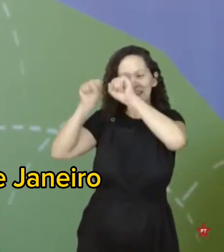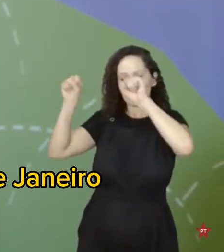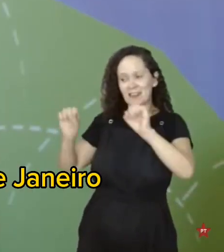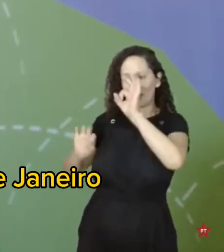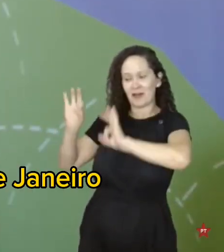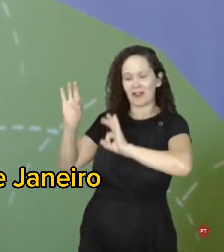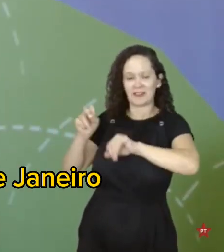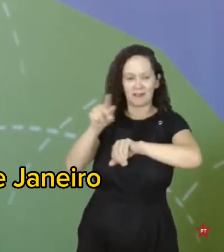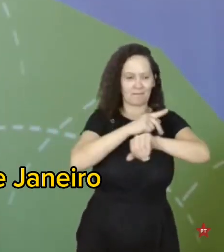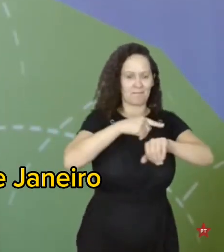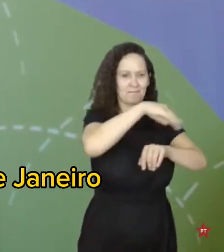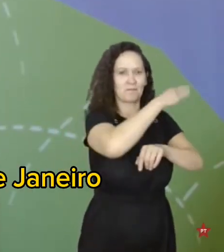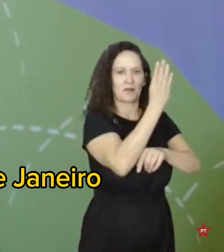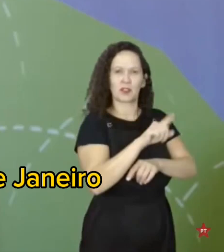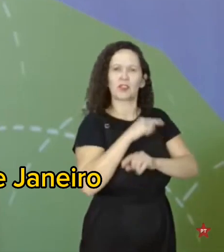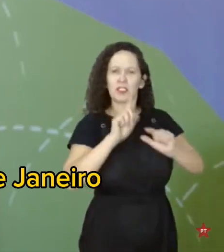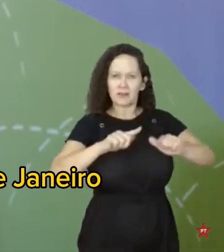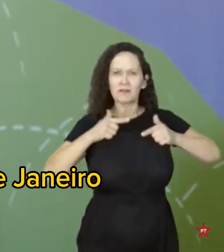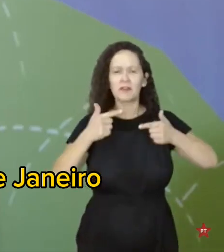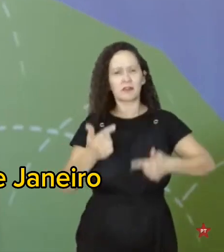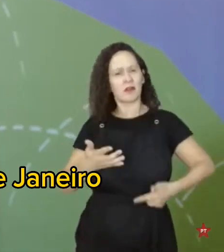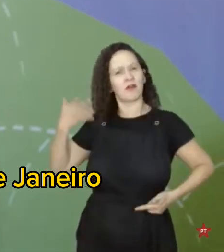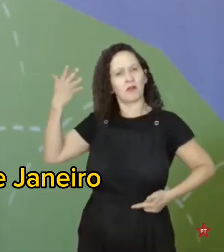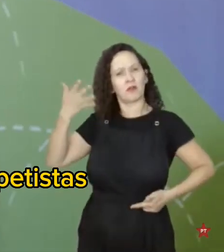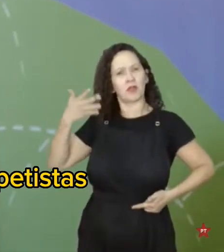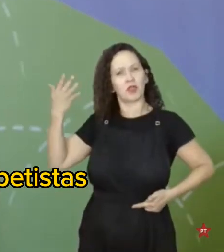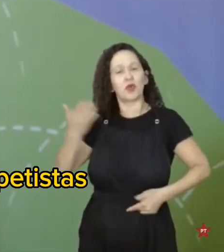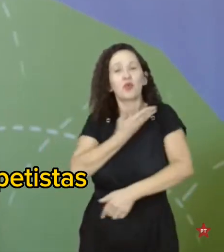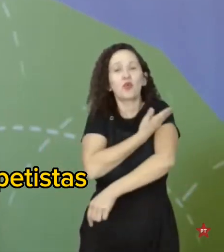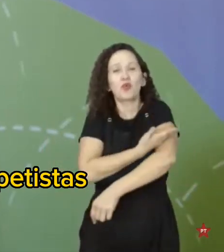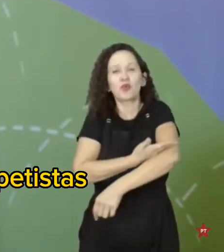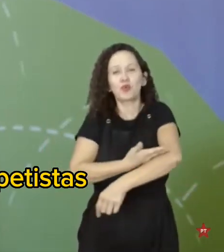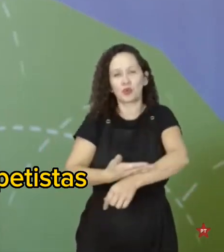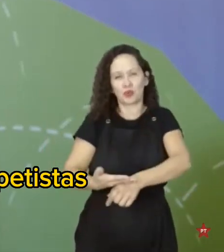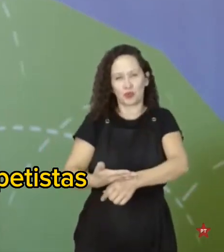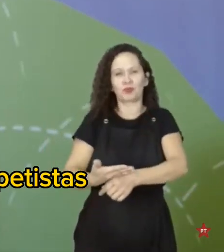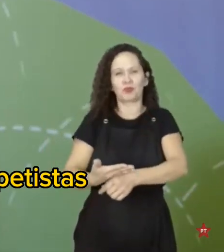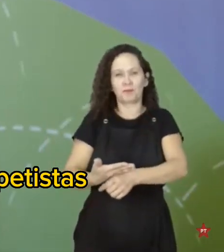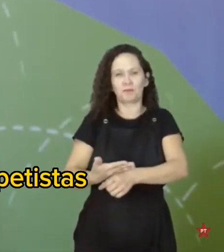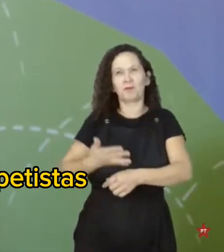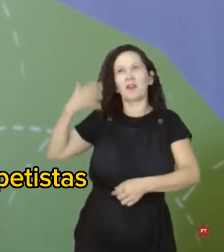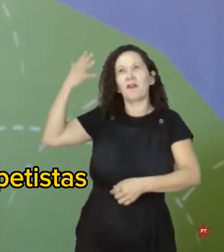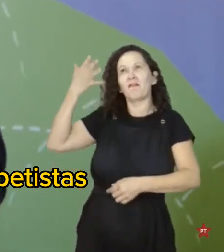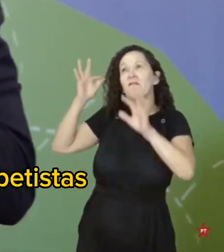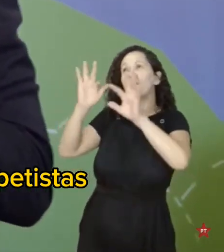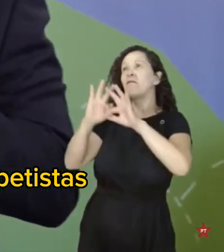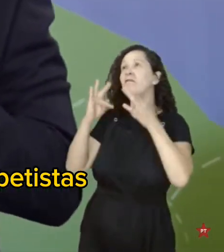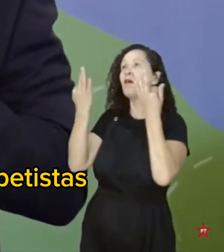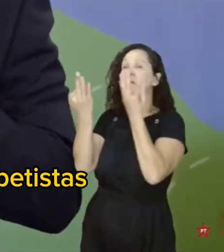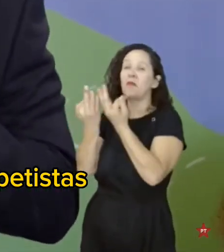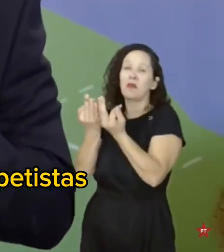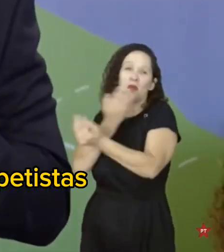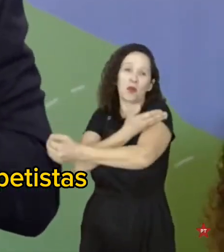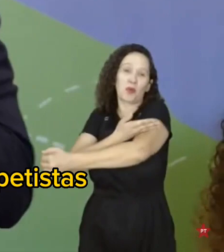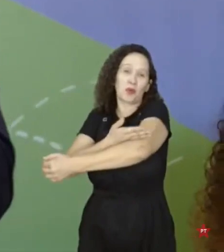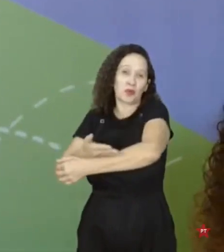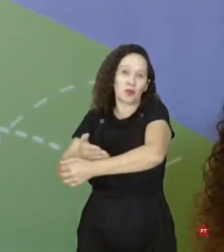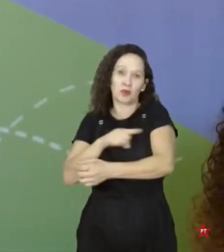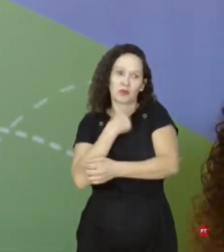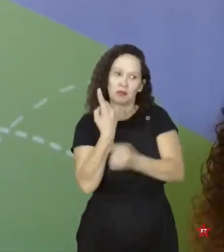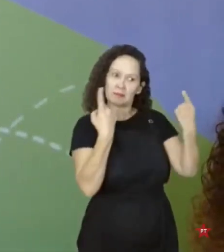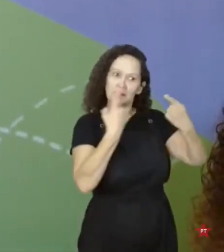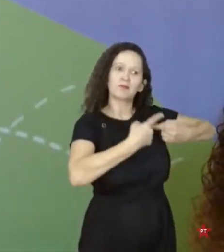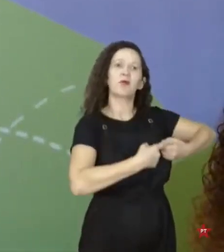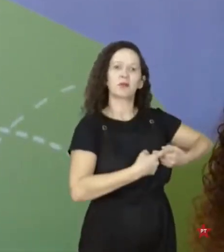Alagoas, o segundo que mais recebeu recursos é o Rio de Janeiro. Os repasses para o estado atendem a pleitos de petistas